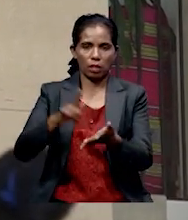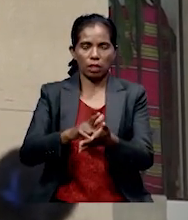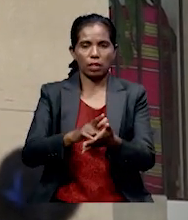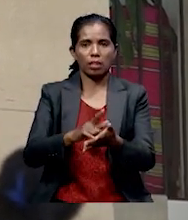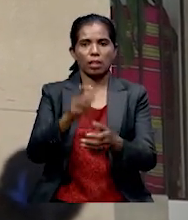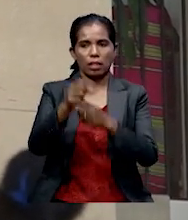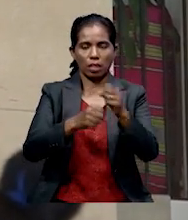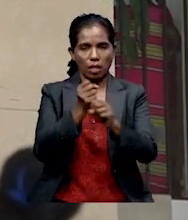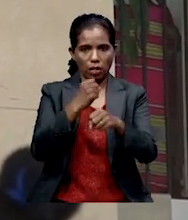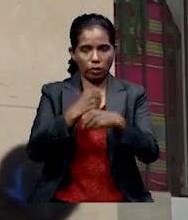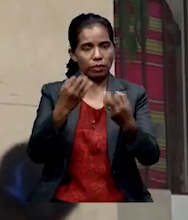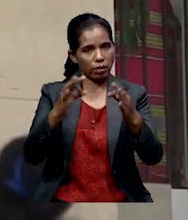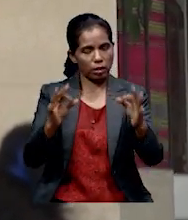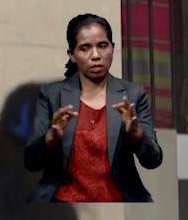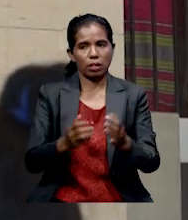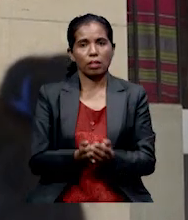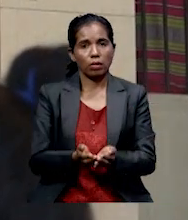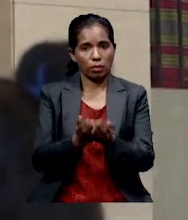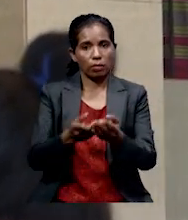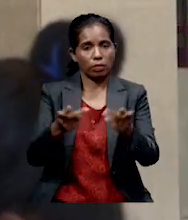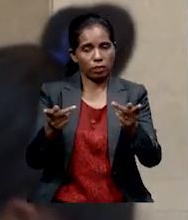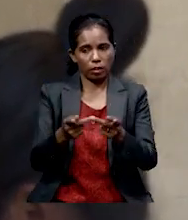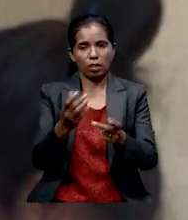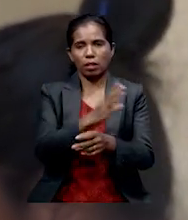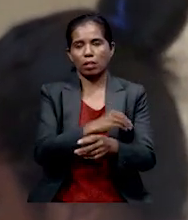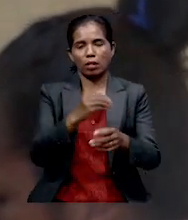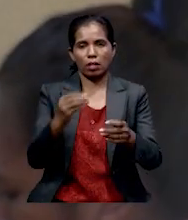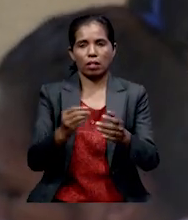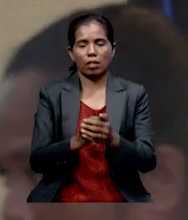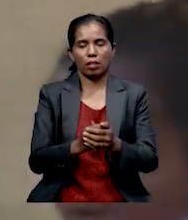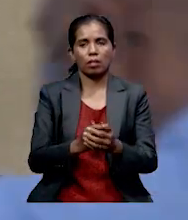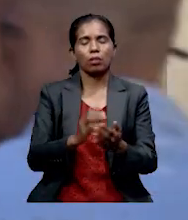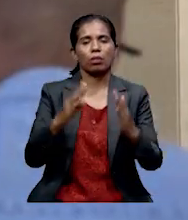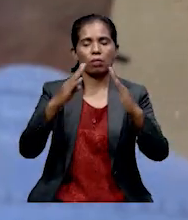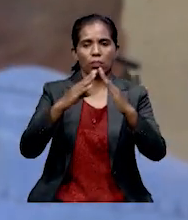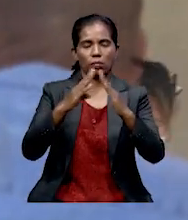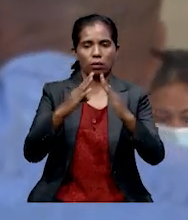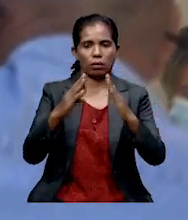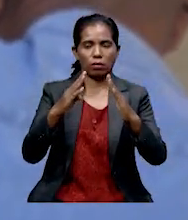e tinang ne. Processo dada fibra óptica lá ona, construção uma backpit like,